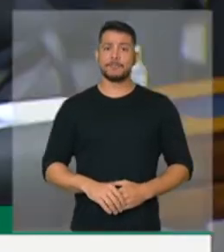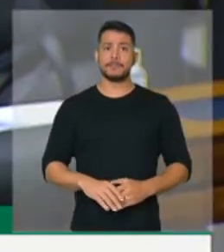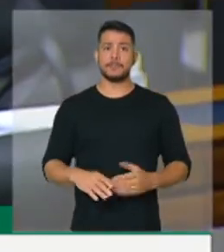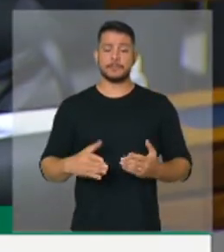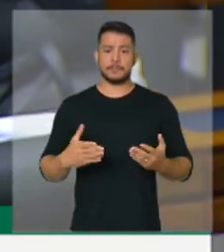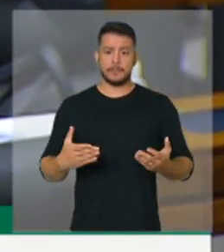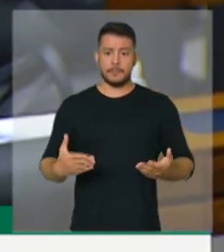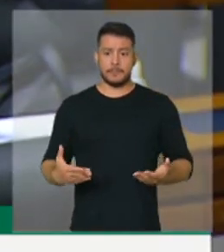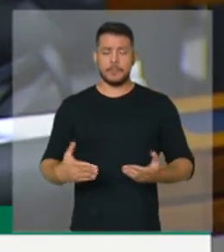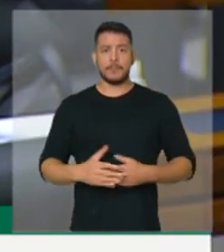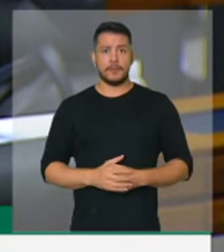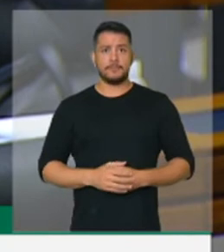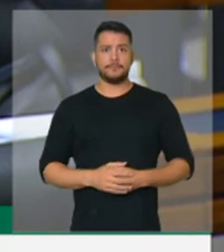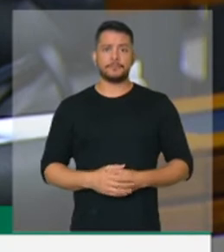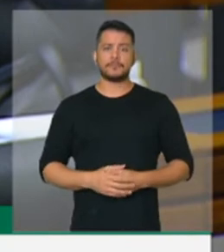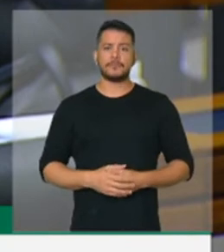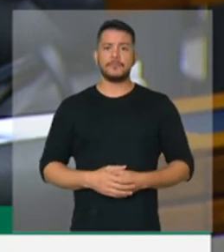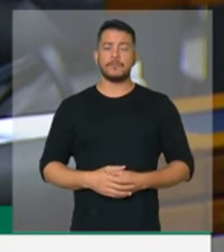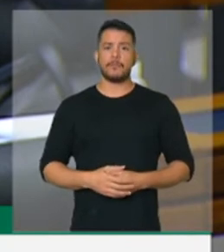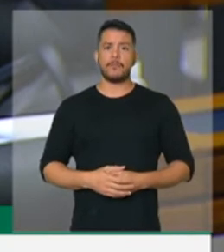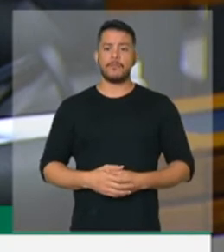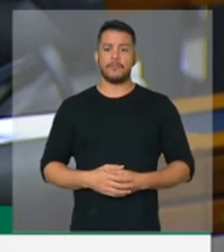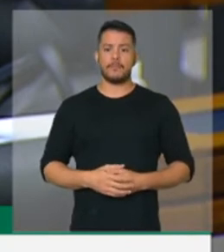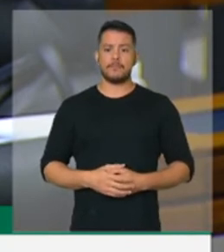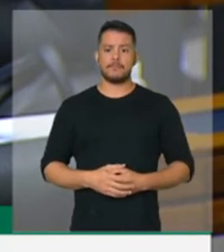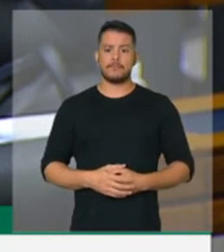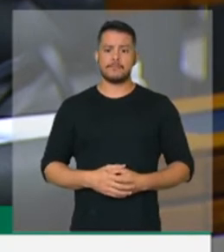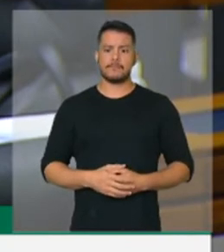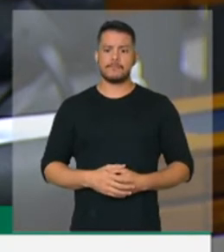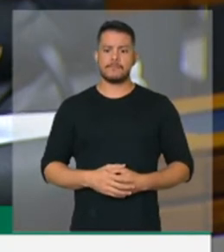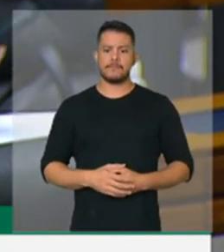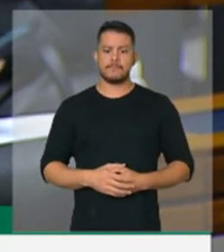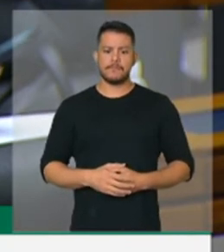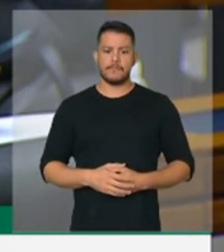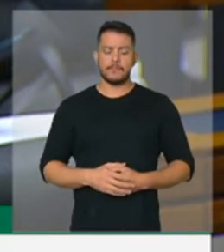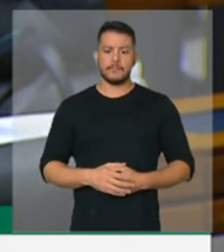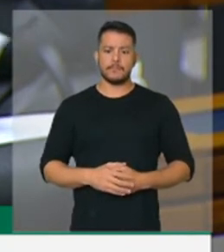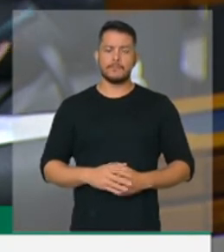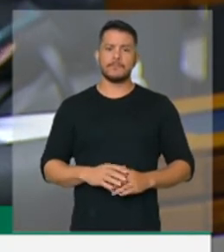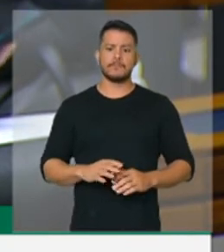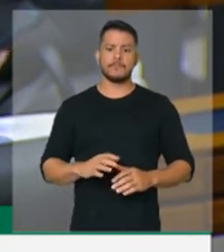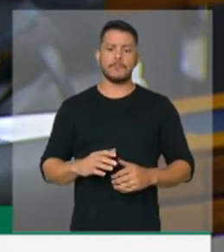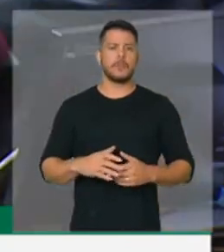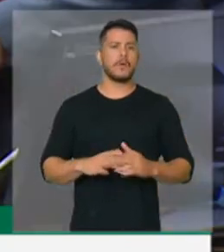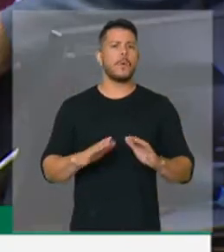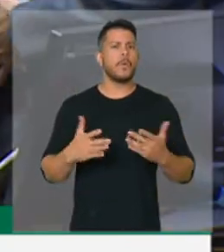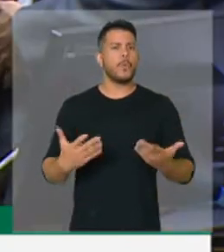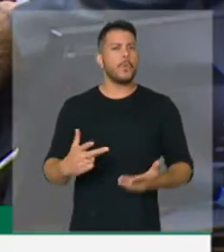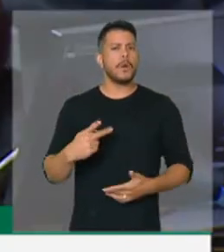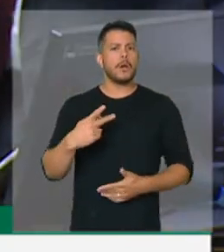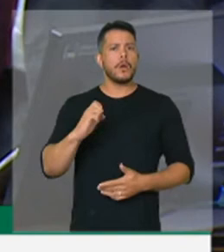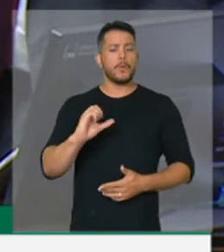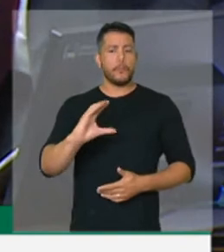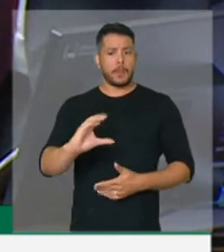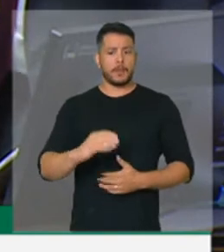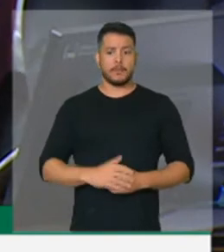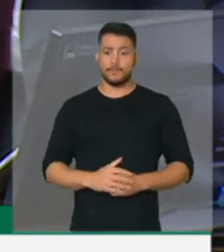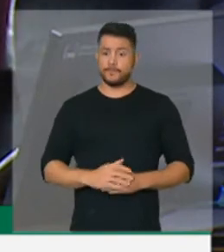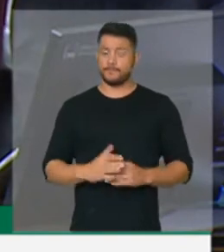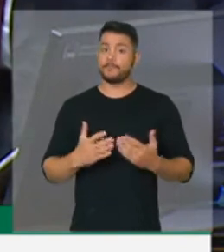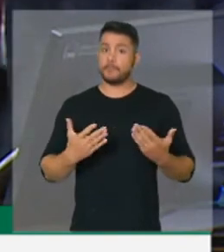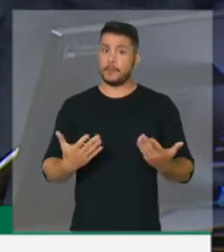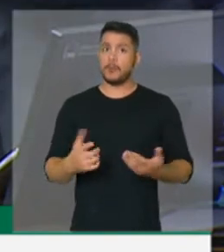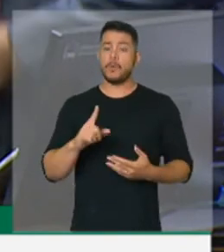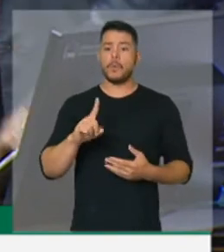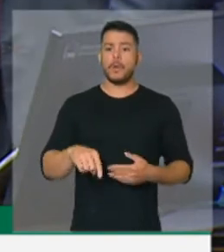tem assessoria e... Que é PEC é essa, que, presidente? É uma PEC que trata, em primeiro turno, da proposta de